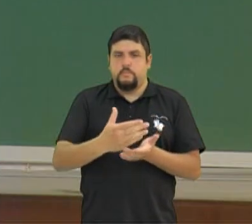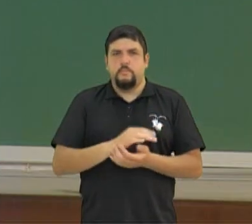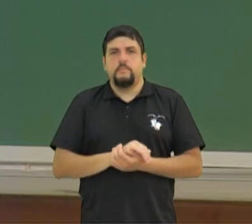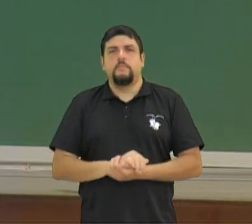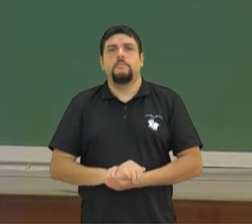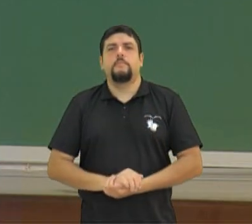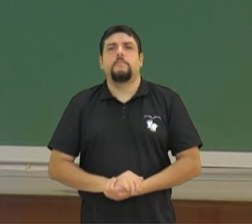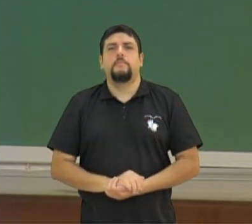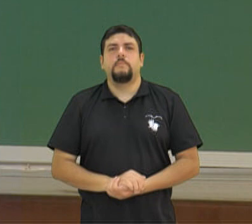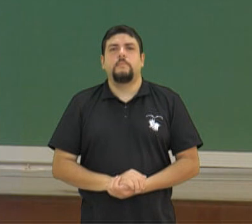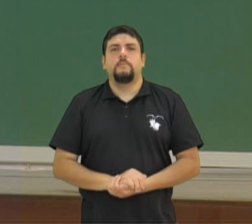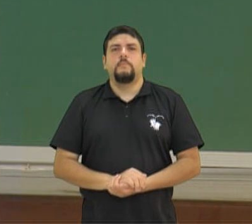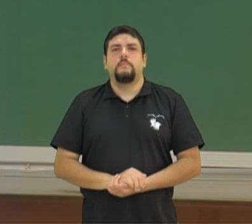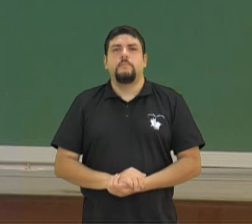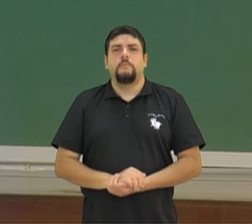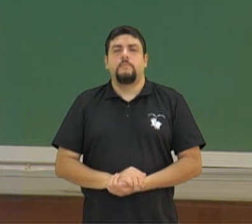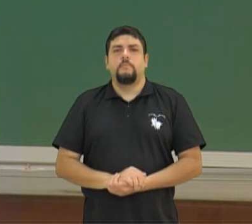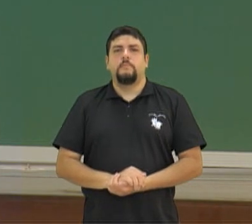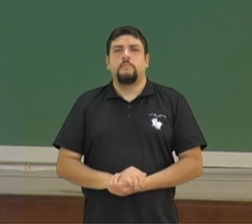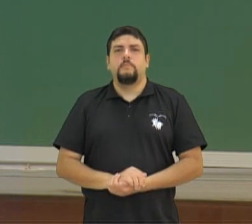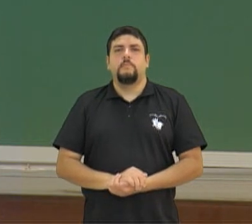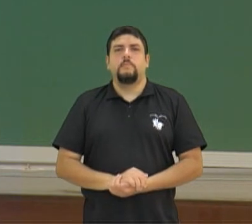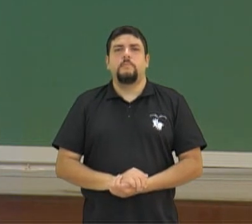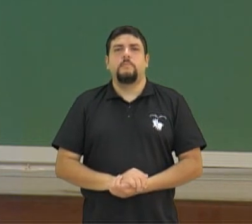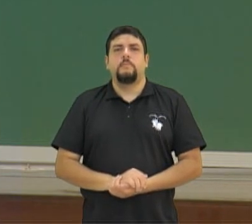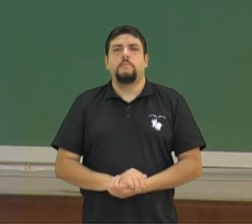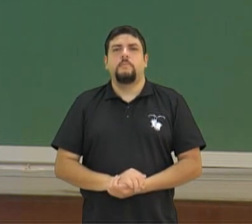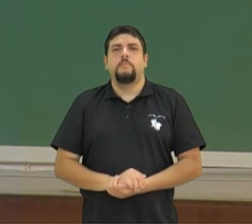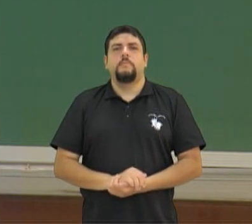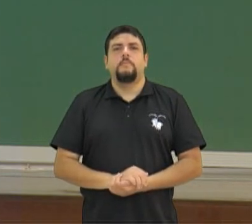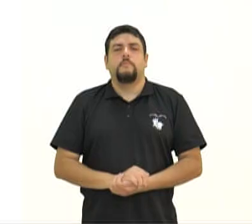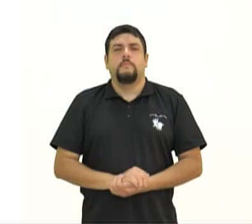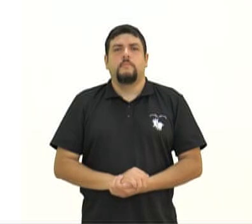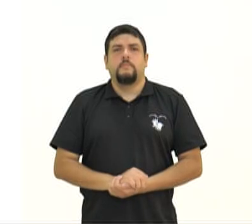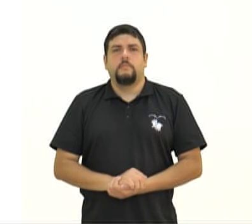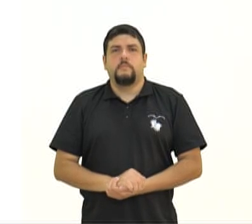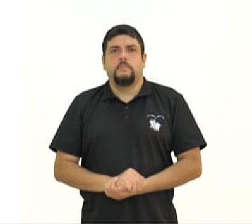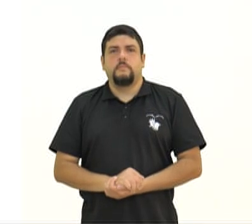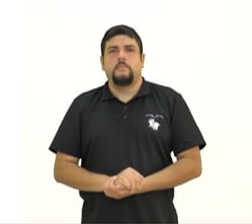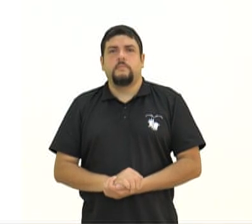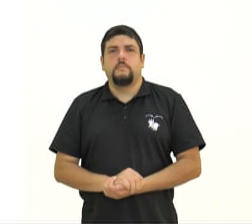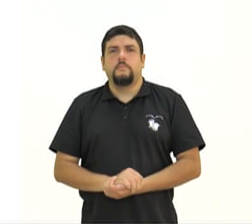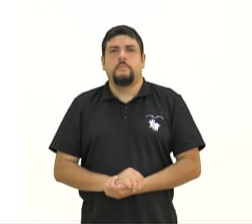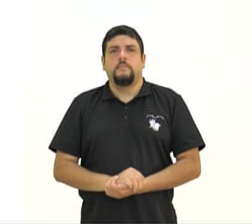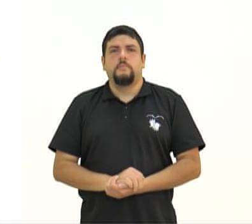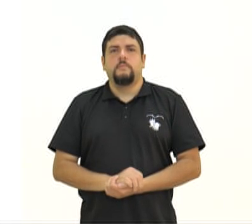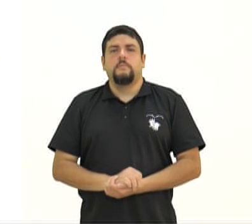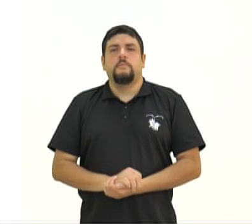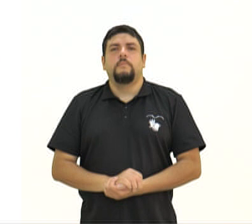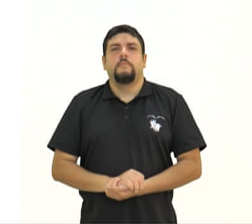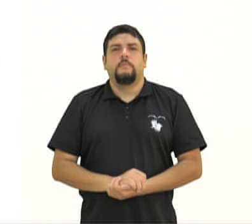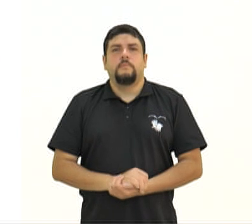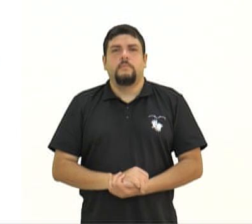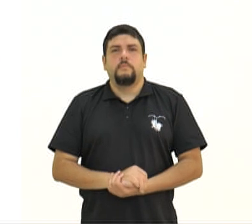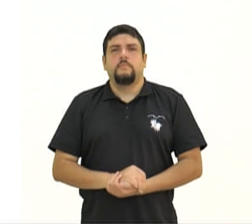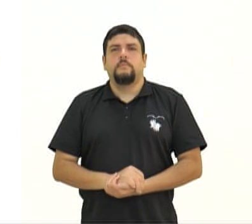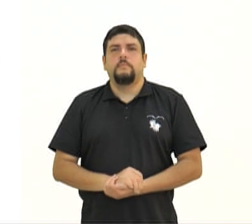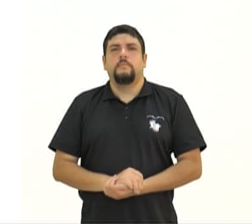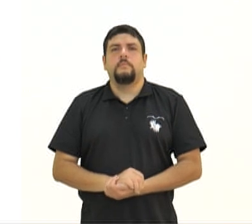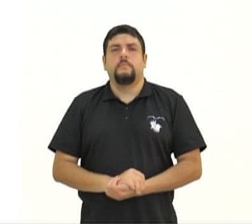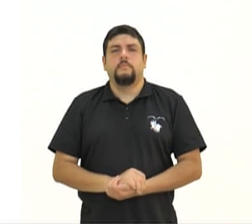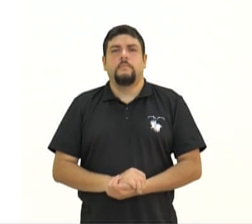la classe passada, nós tínhamos o título Somos Todos Iguales? El género